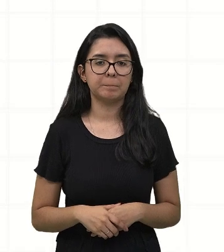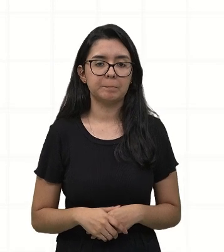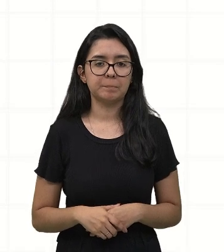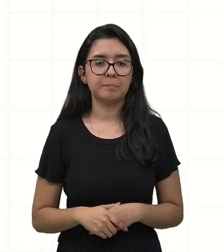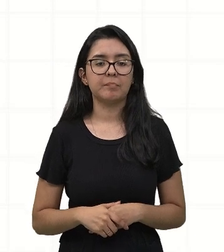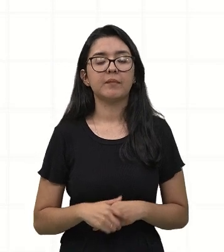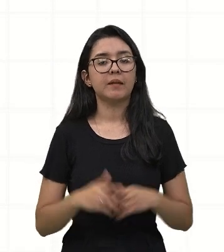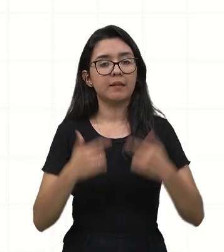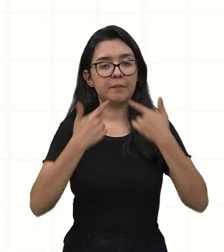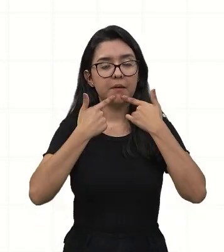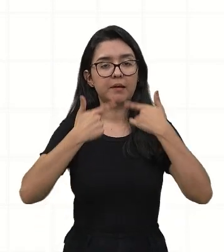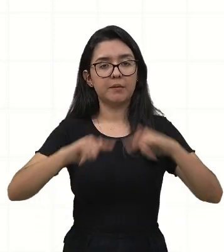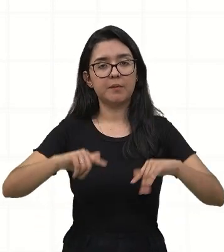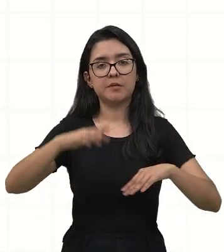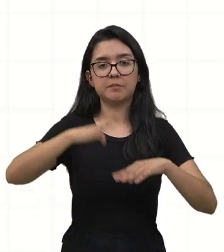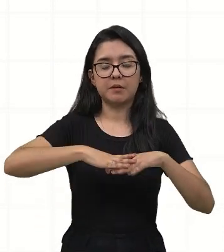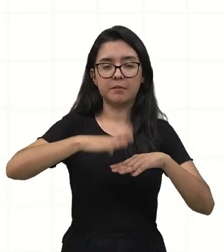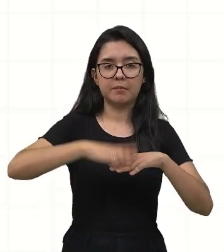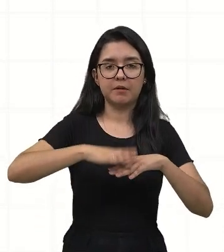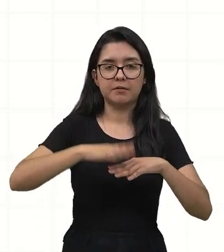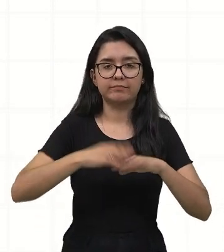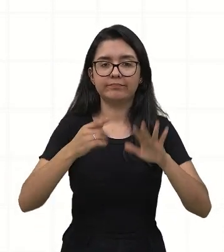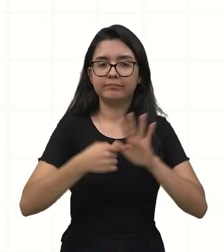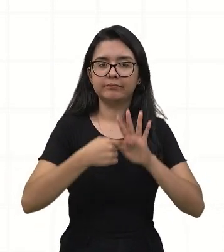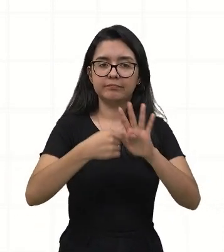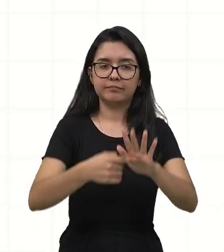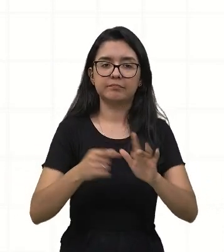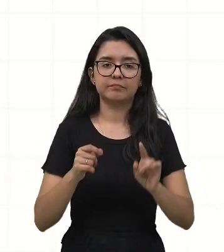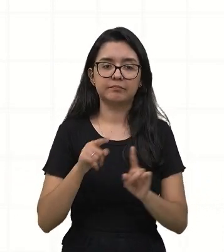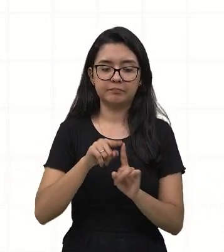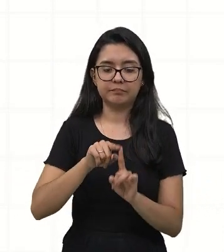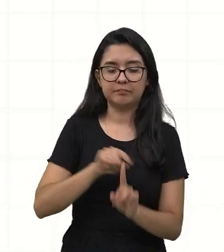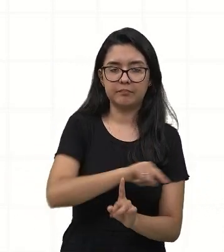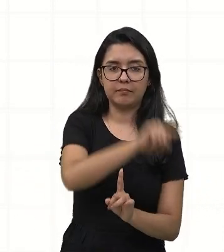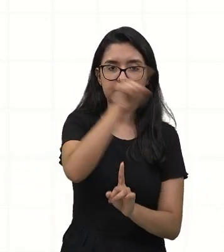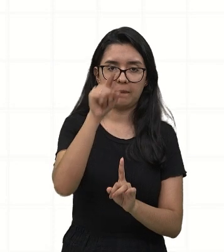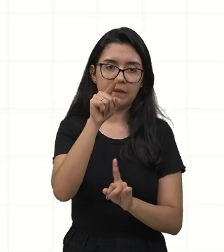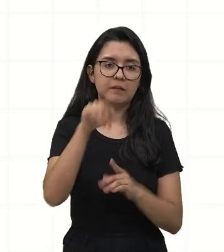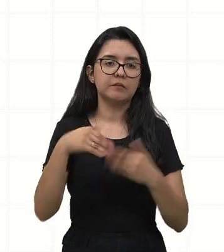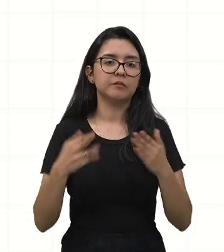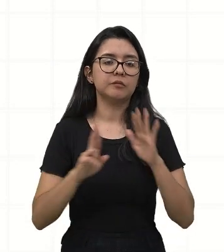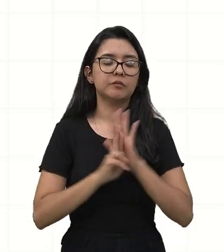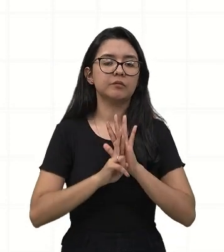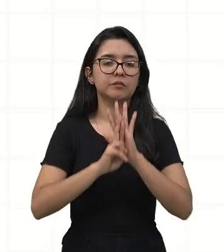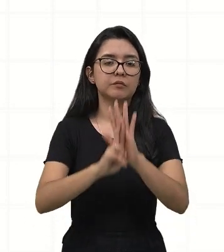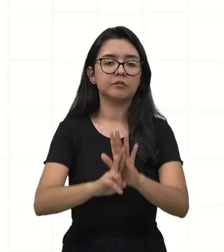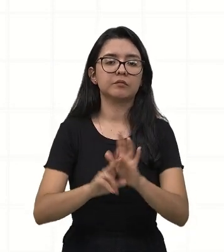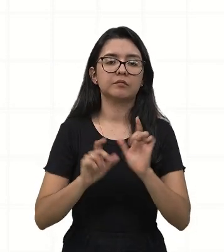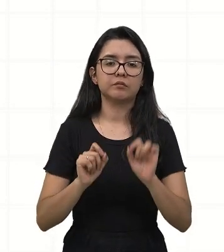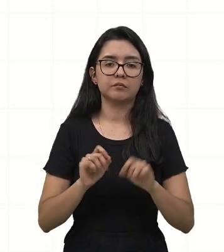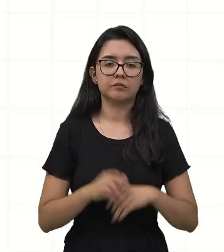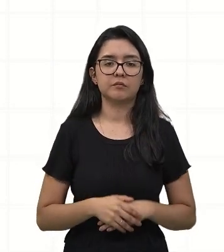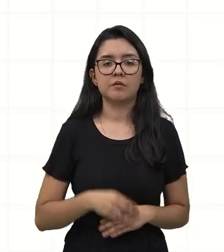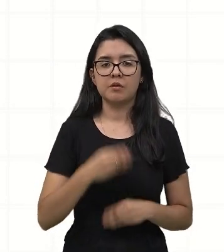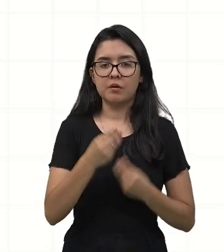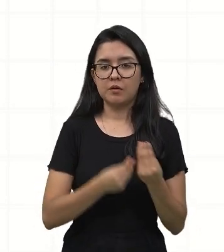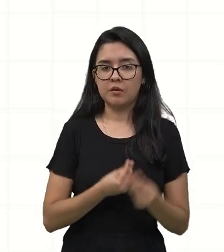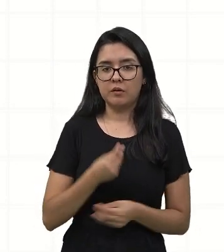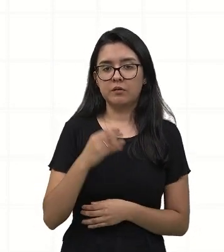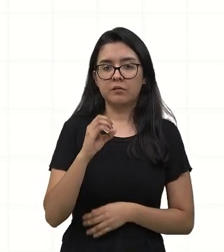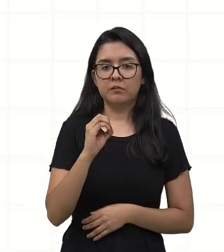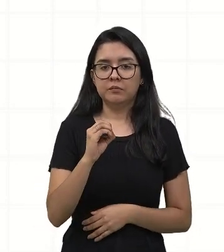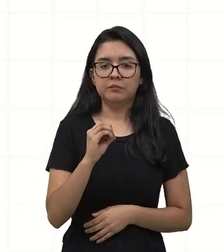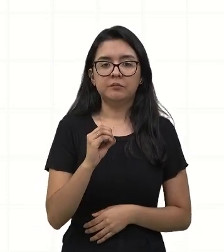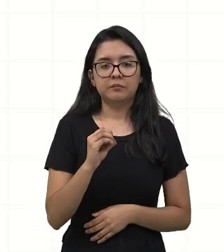linguagem matemática? Está aqui, ó. Um giro de meia volta, nós representamos da seguinte maneira, ó.